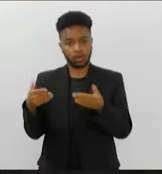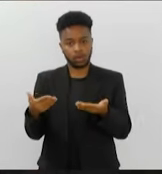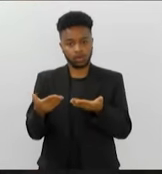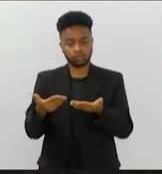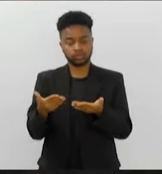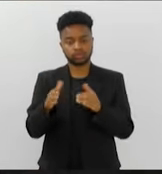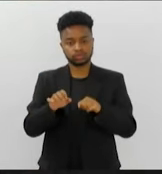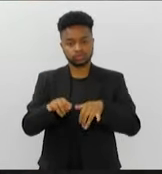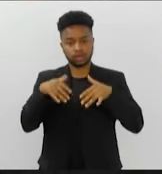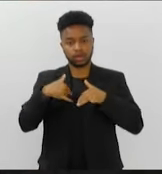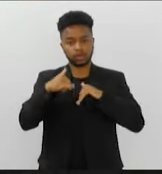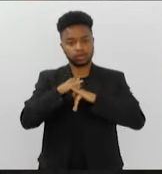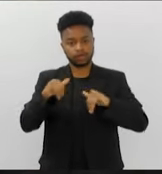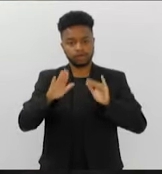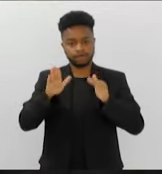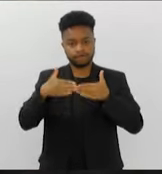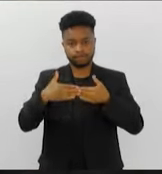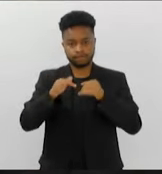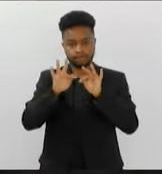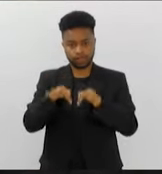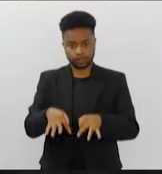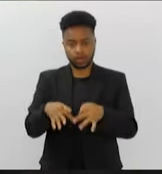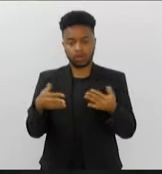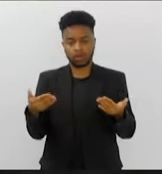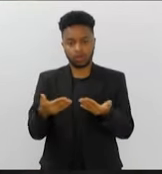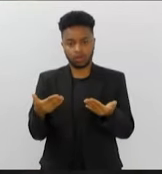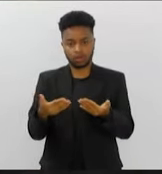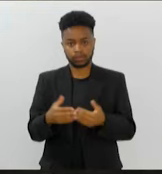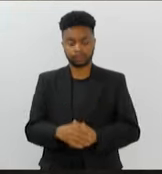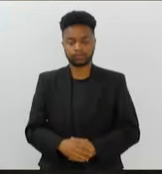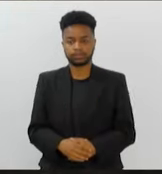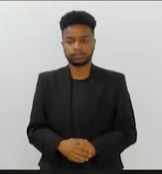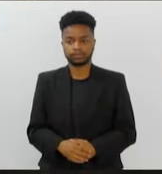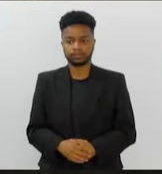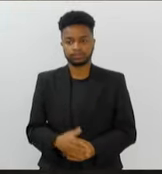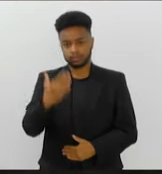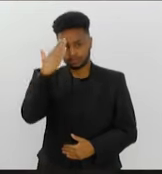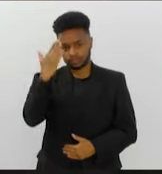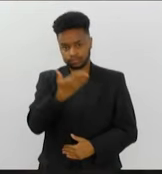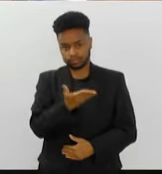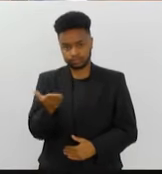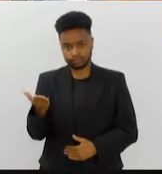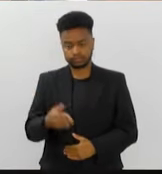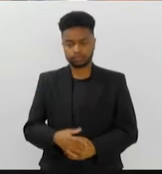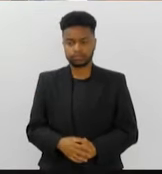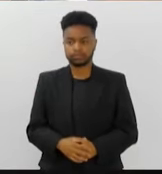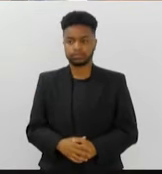sessão, declaro encerrado a sessão neste dia. Muito obrigado a todos.